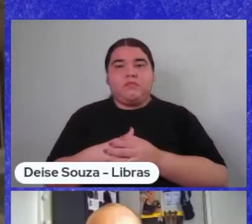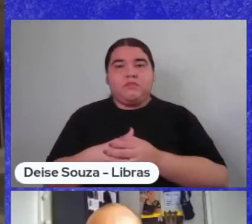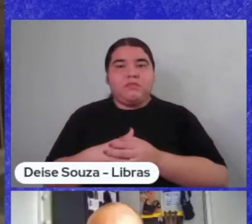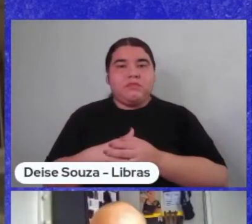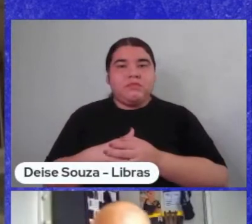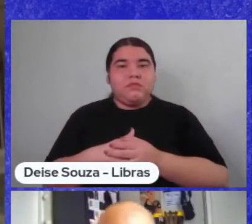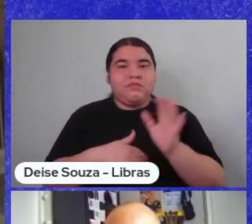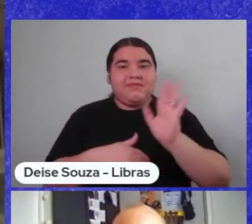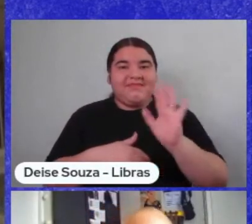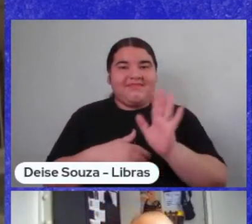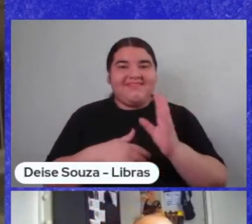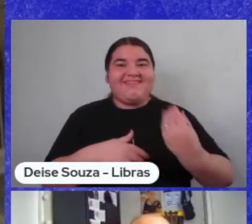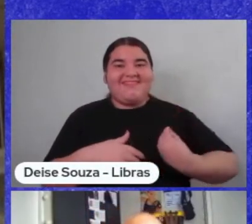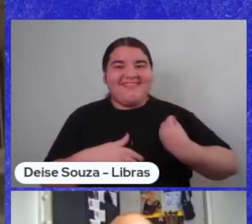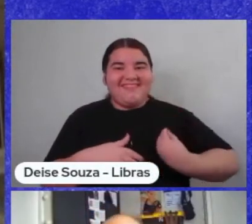aqui.